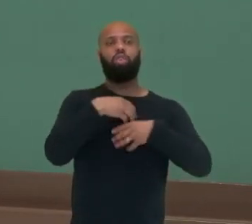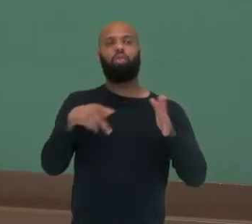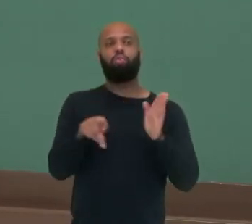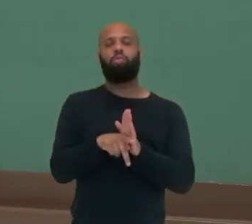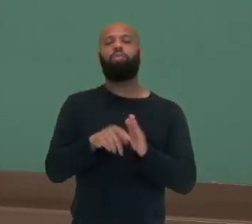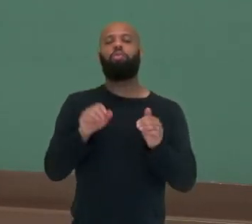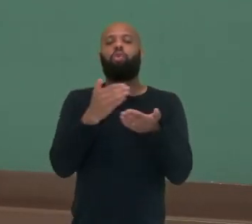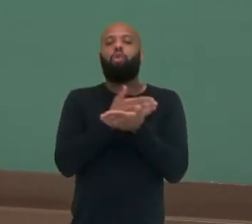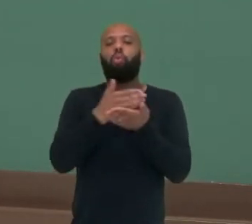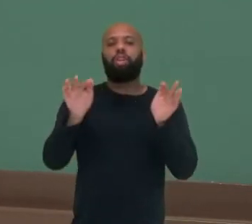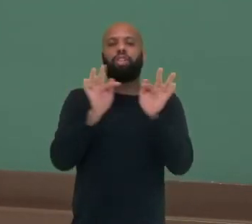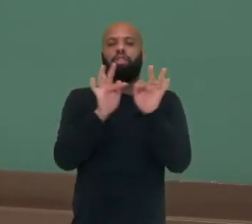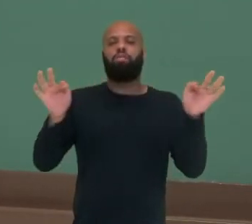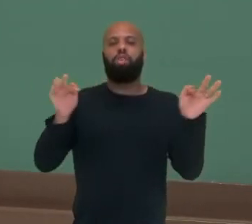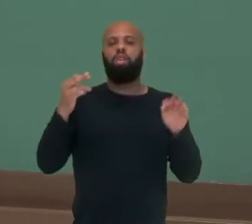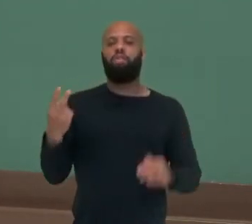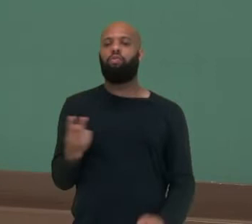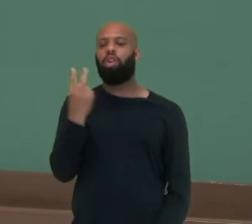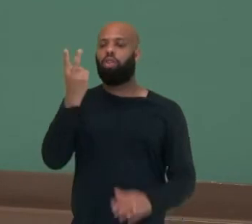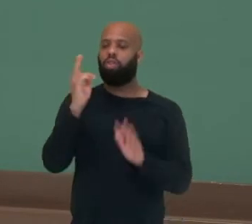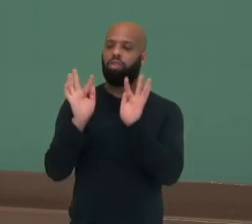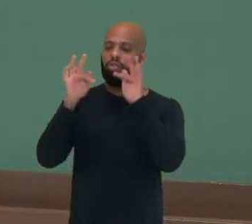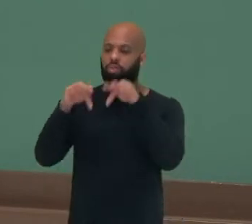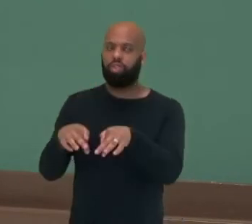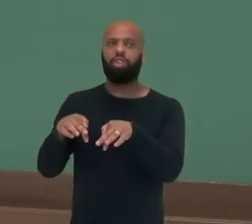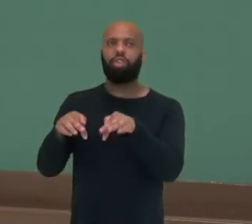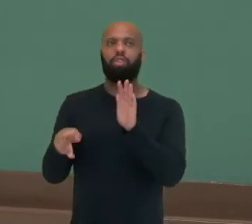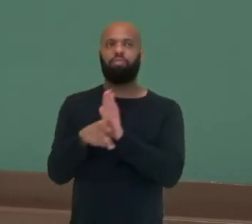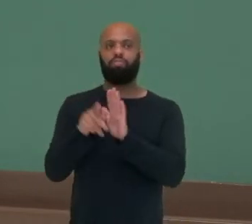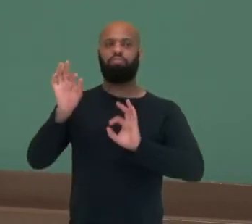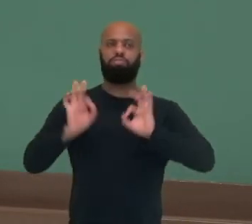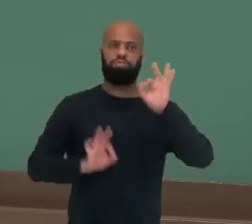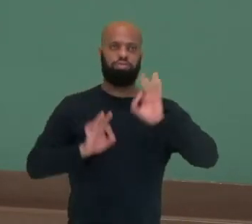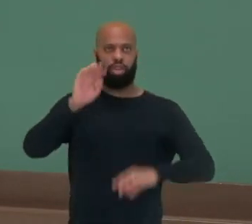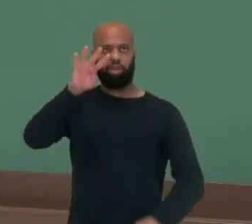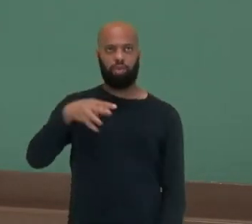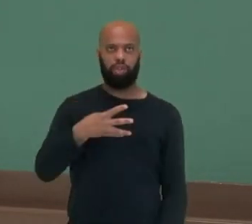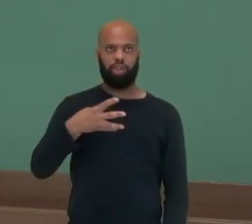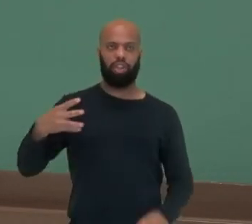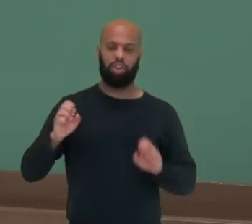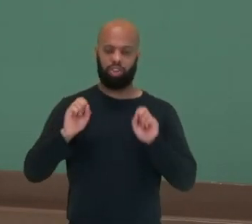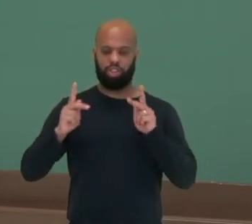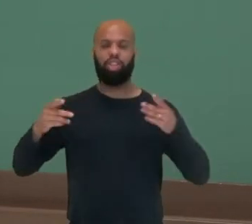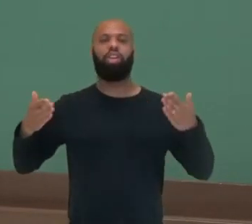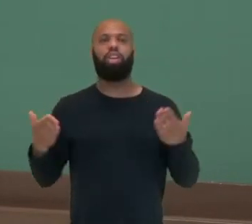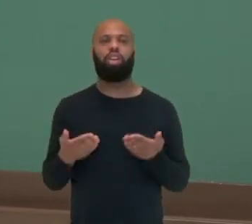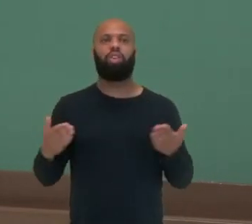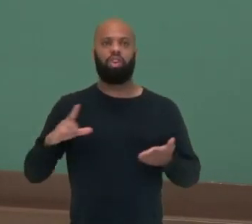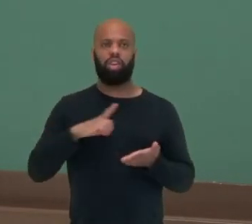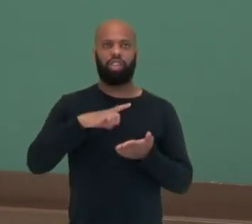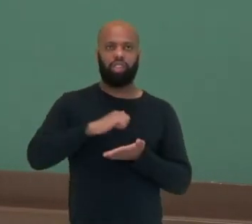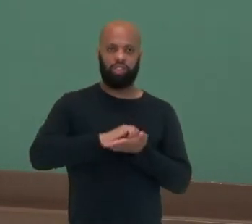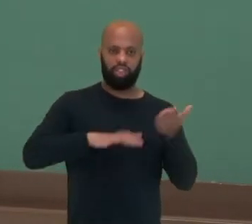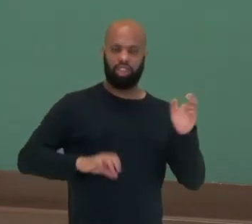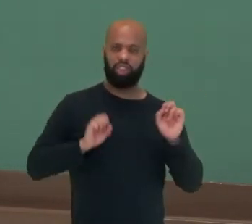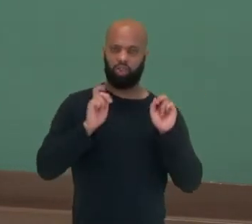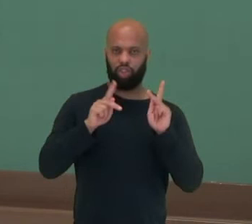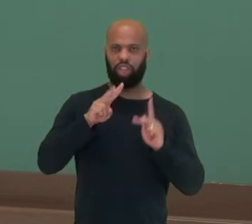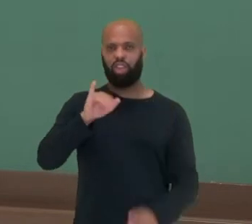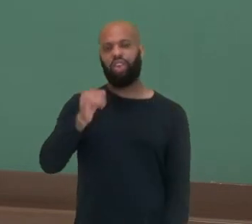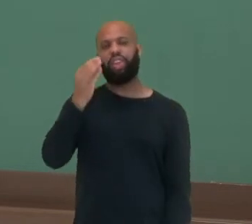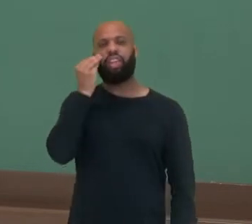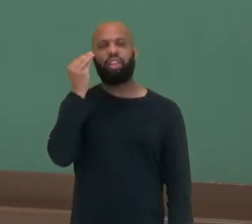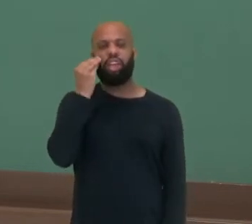gente calcular o valor final, a programação da nossa planilha. Então vamos agora para uma atividade para testar